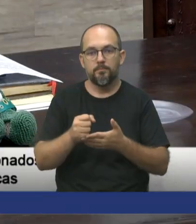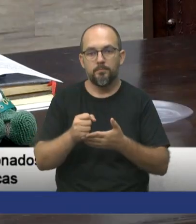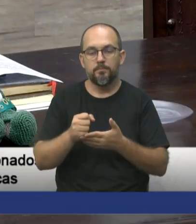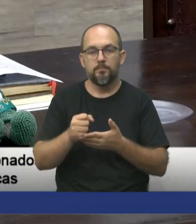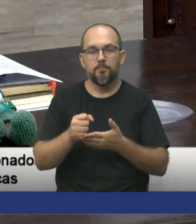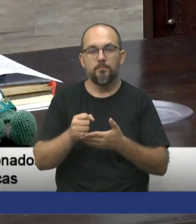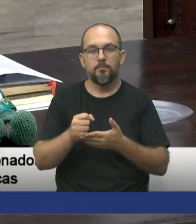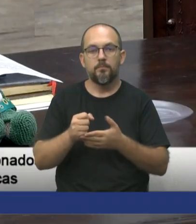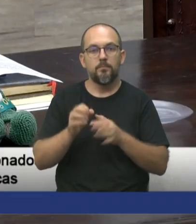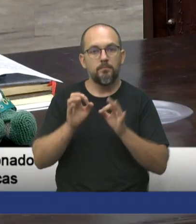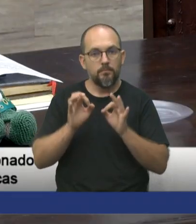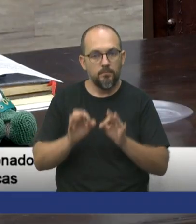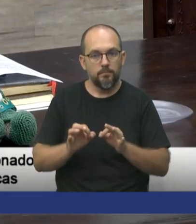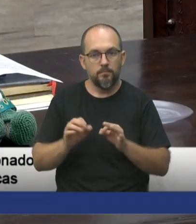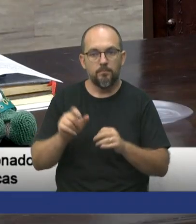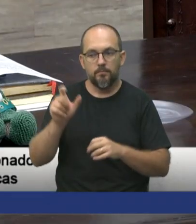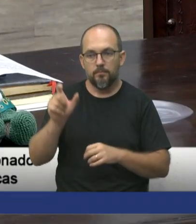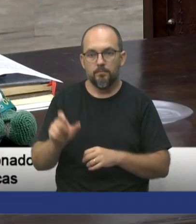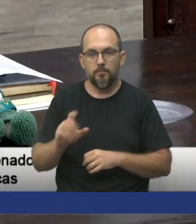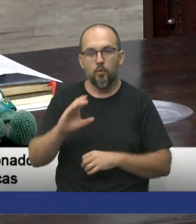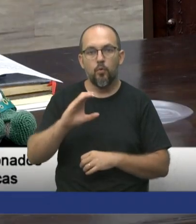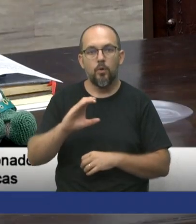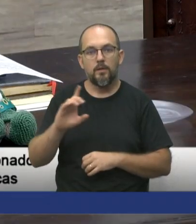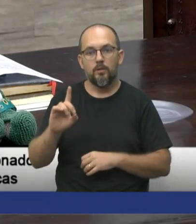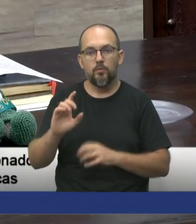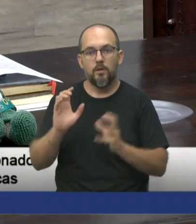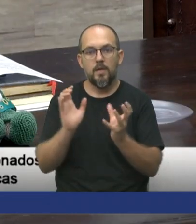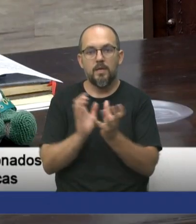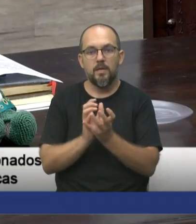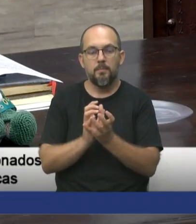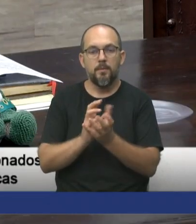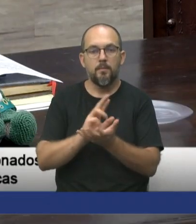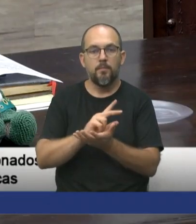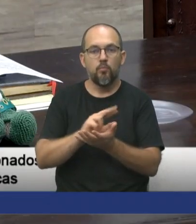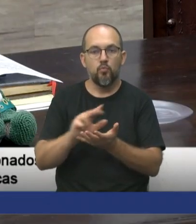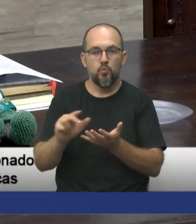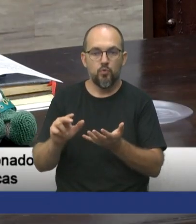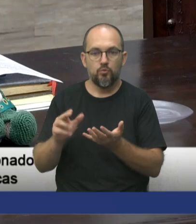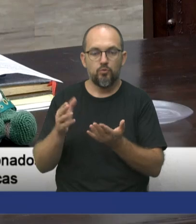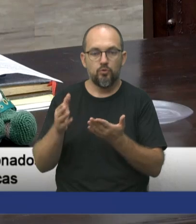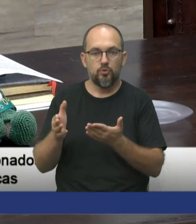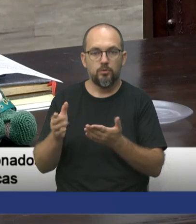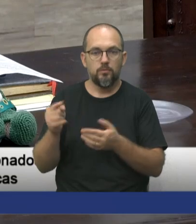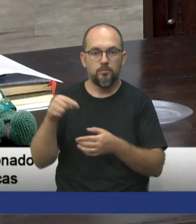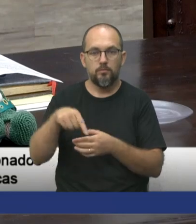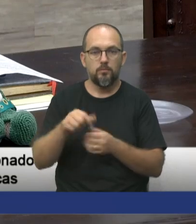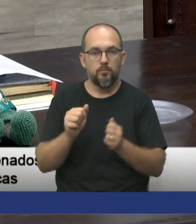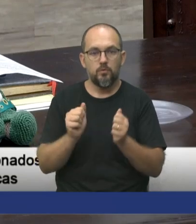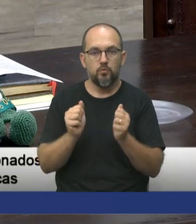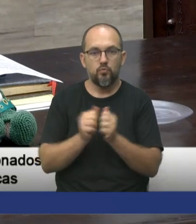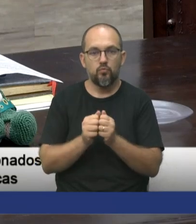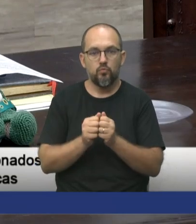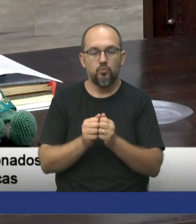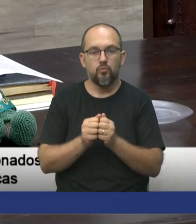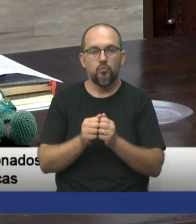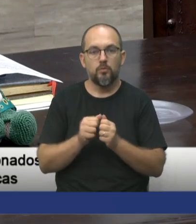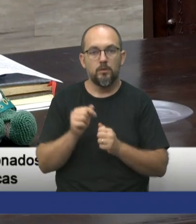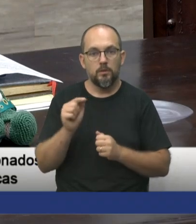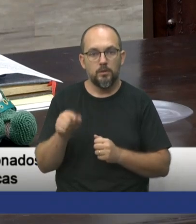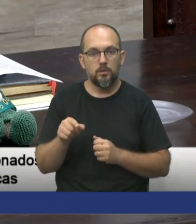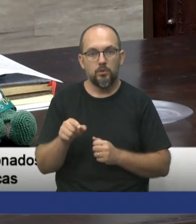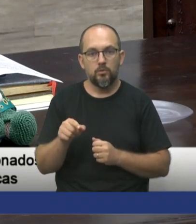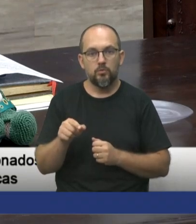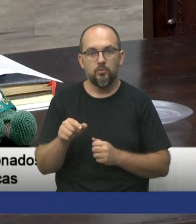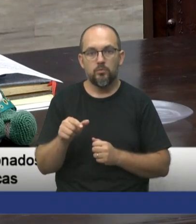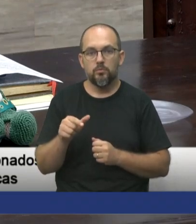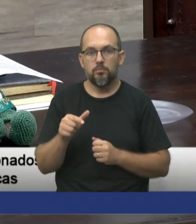justamente a coordenadora da equipe multidisciplinar para estar conosco, e isso não